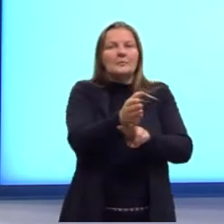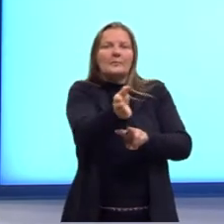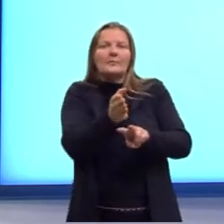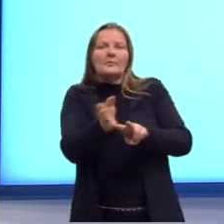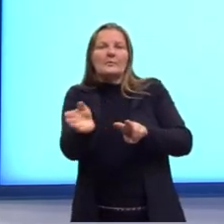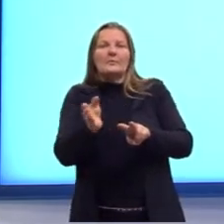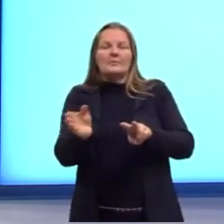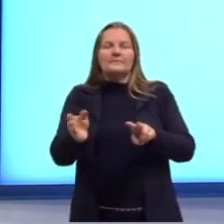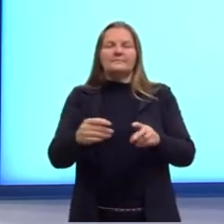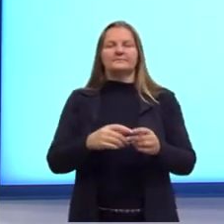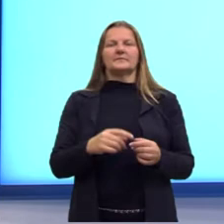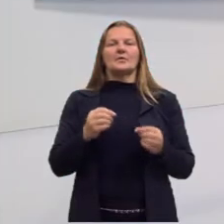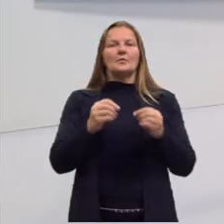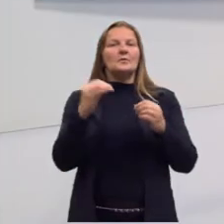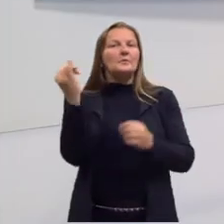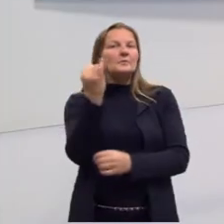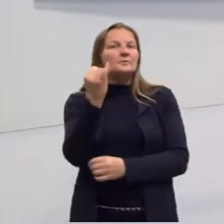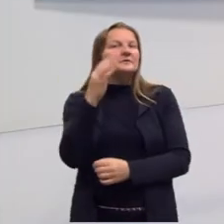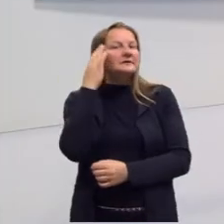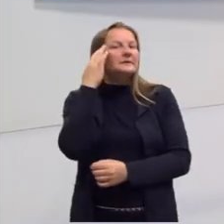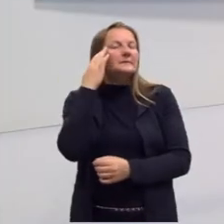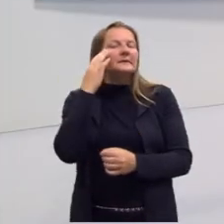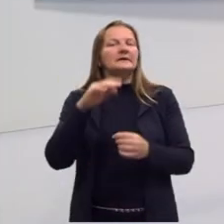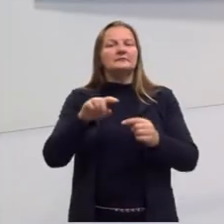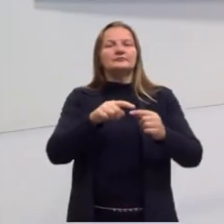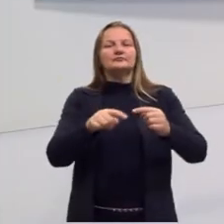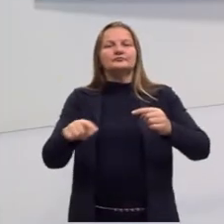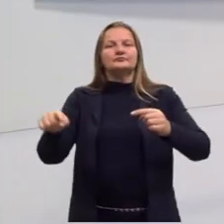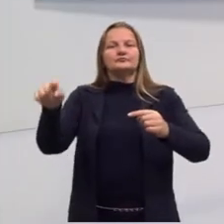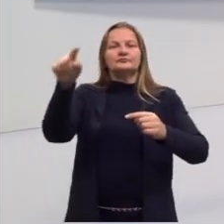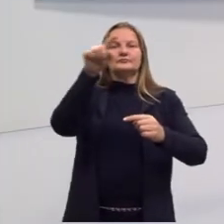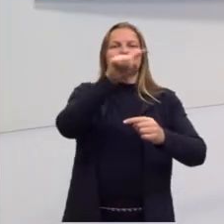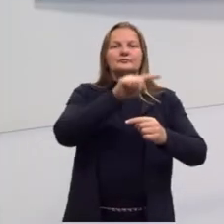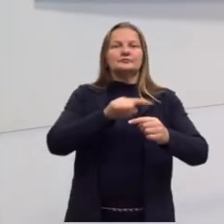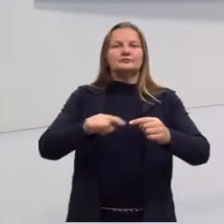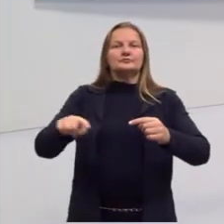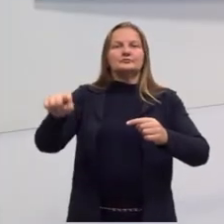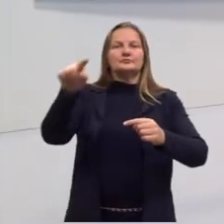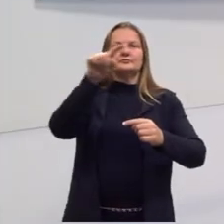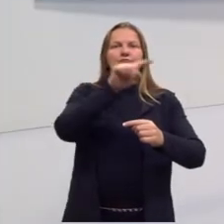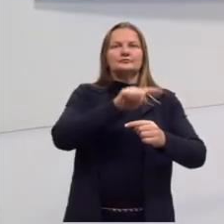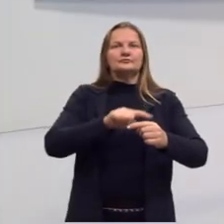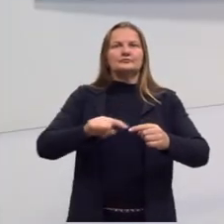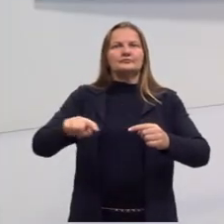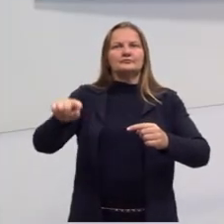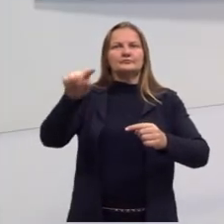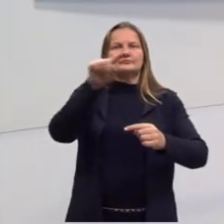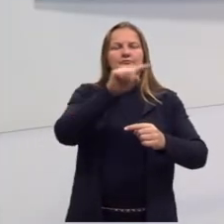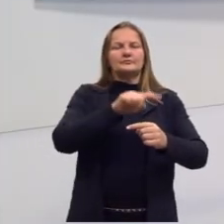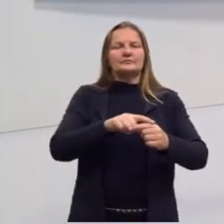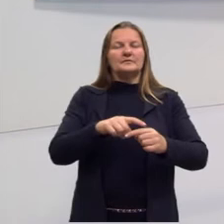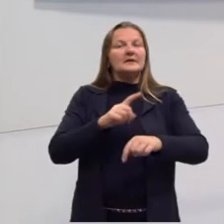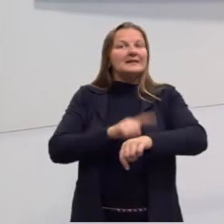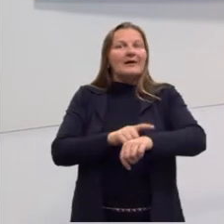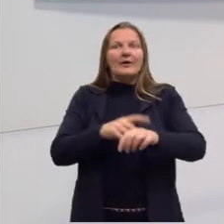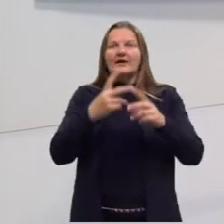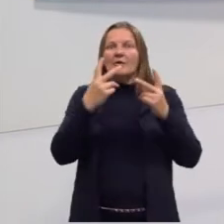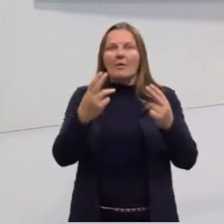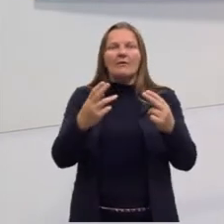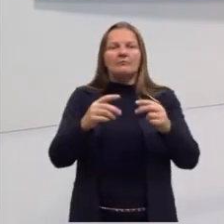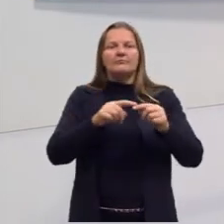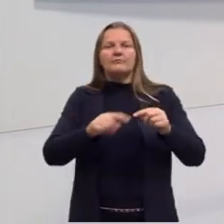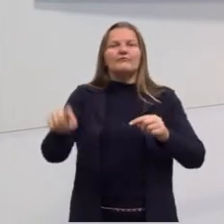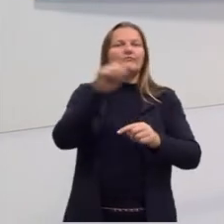Apesar de que é importante a gente saber que é corrente ela se estabelecem em todos os circuitos quase que imediatamente então é realmente